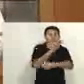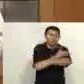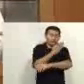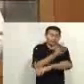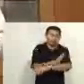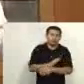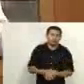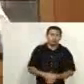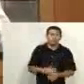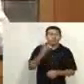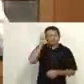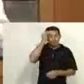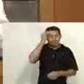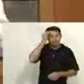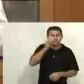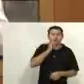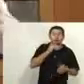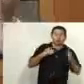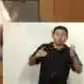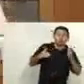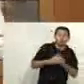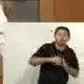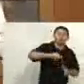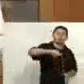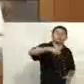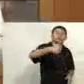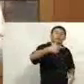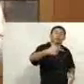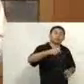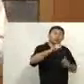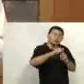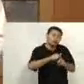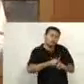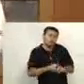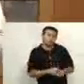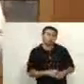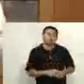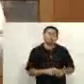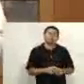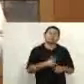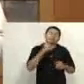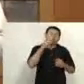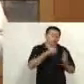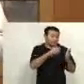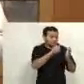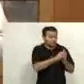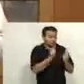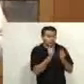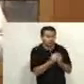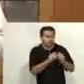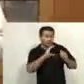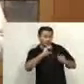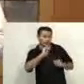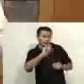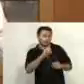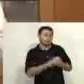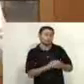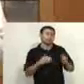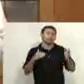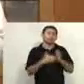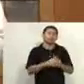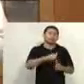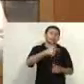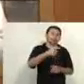prática? Tá? Vamos supor que eu pegaria os últimos 12 meses, eu mostrei os últimos 12 meses. Peguei, junto ao meu caixa, junto ao meu financeiro, os últimos